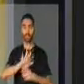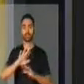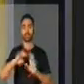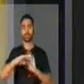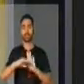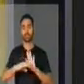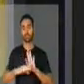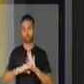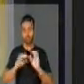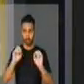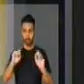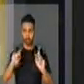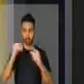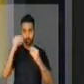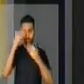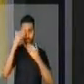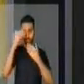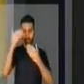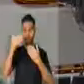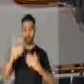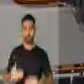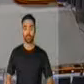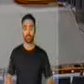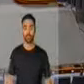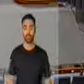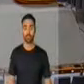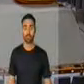nessa discussão. Muito obrigado.